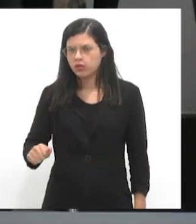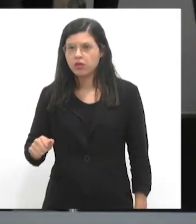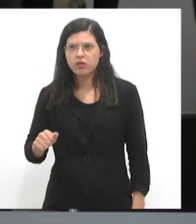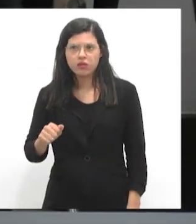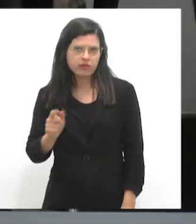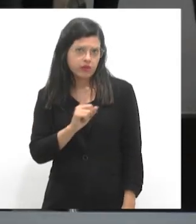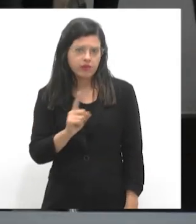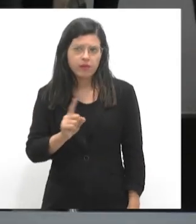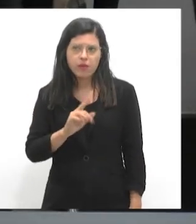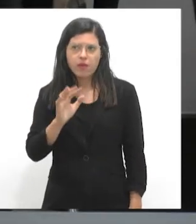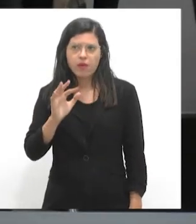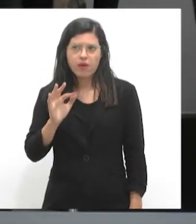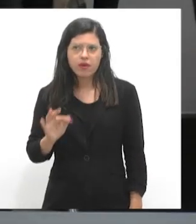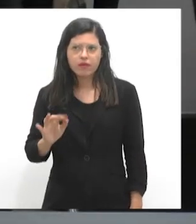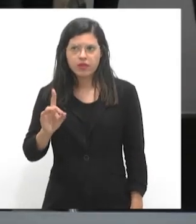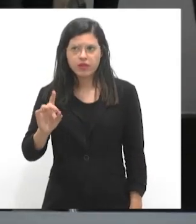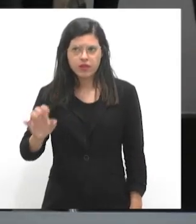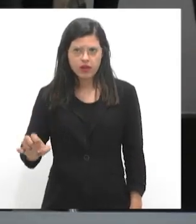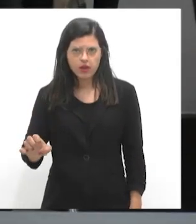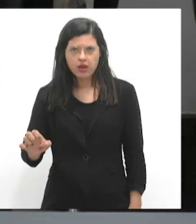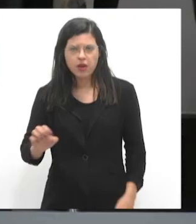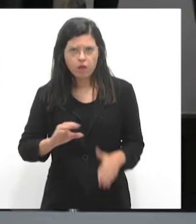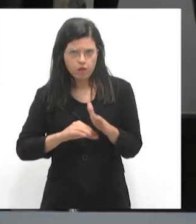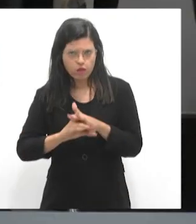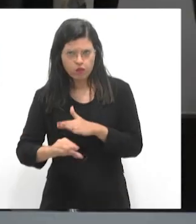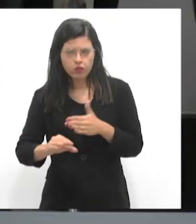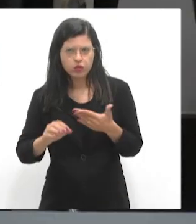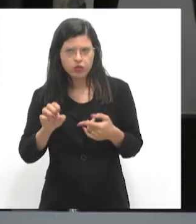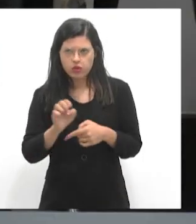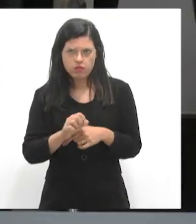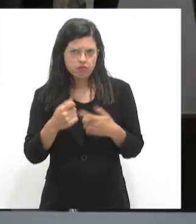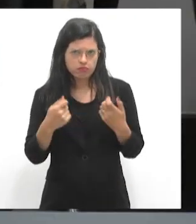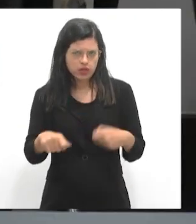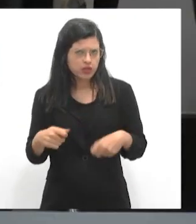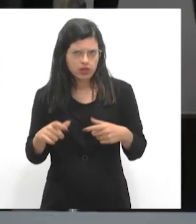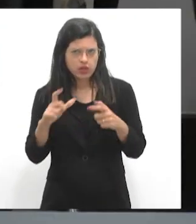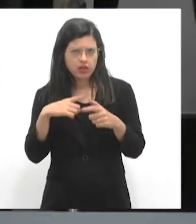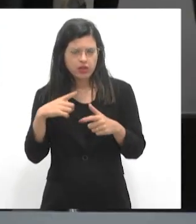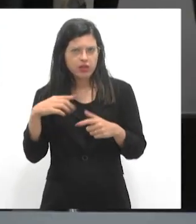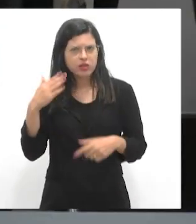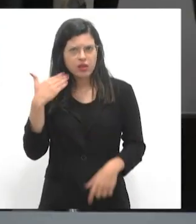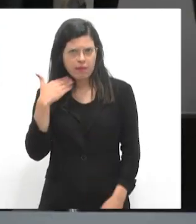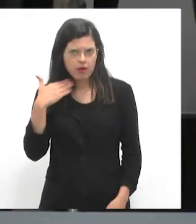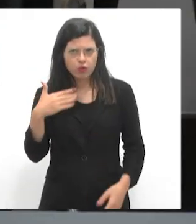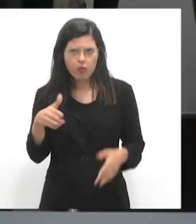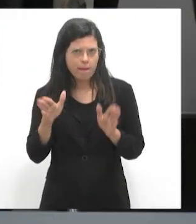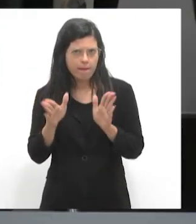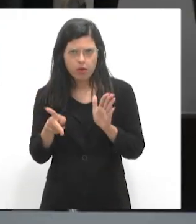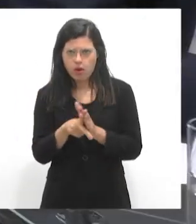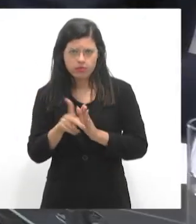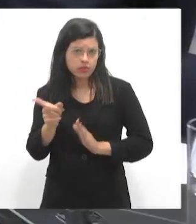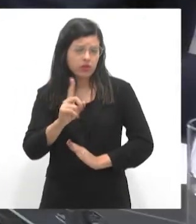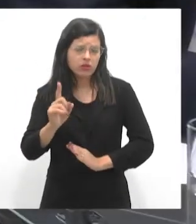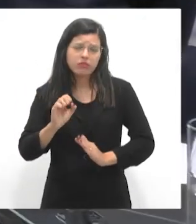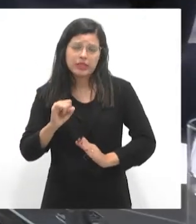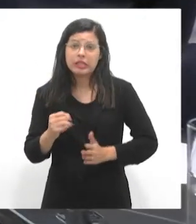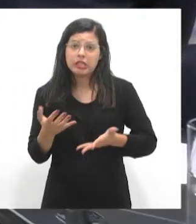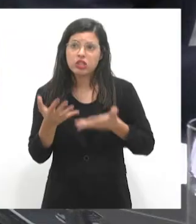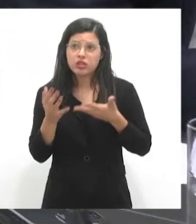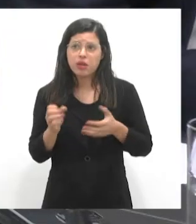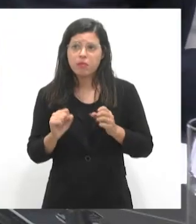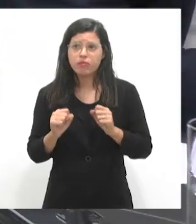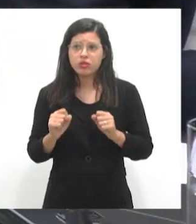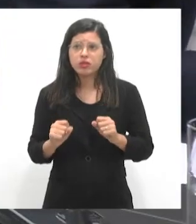de Participação do Estado, tem que ter conta específica? Não. Se a gente quiser aqui, a gente pode criar, mas